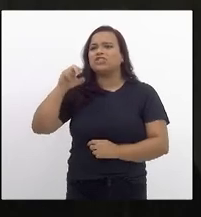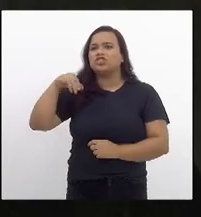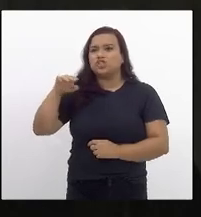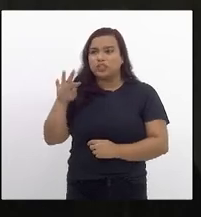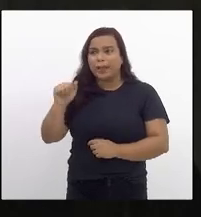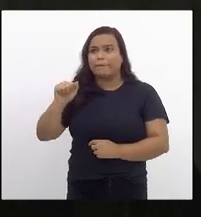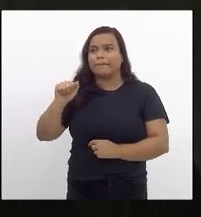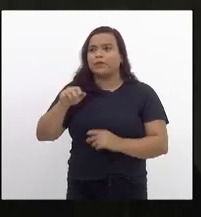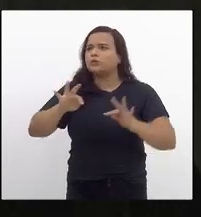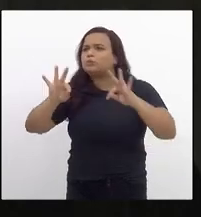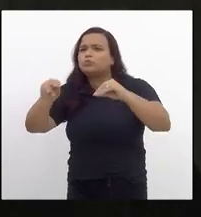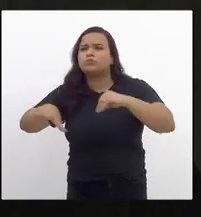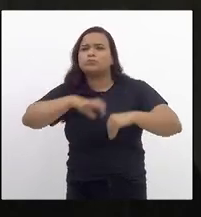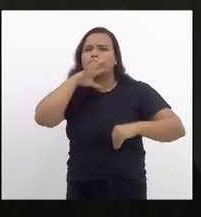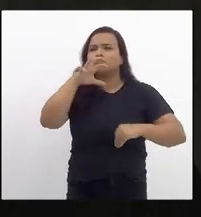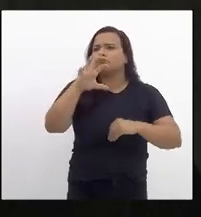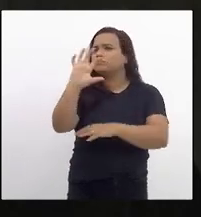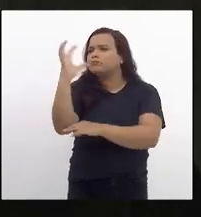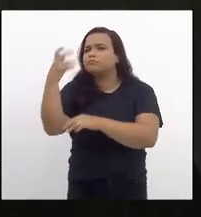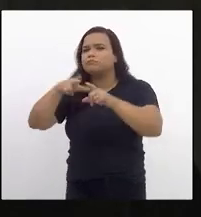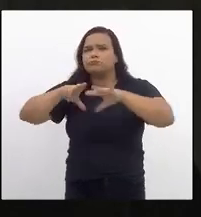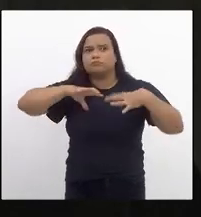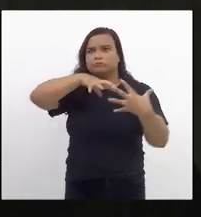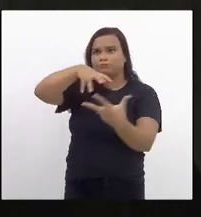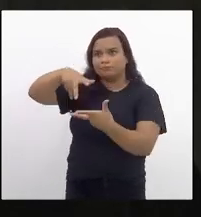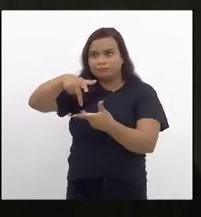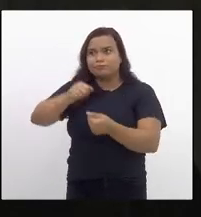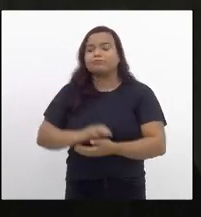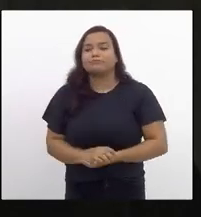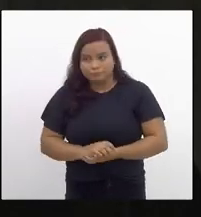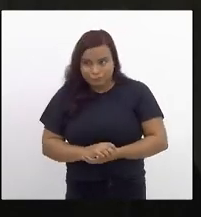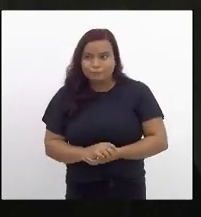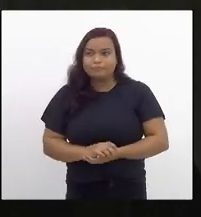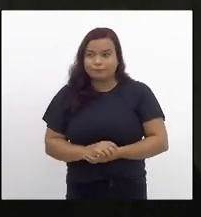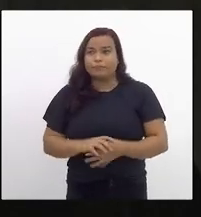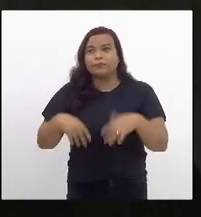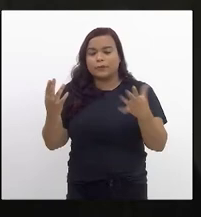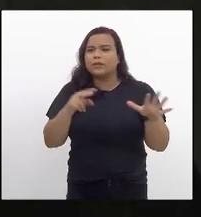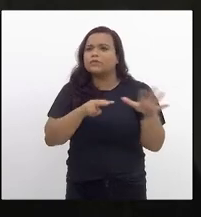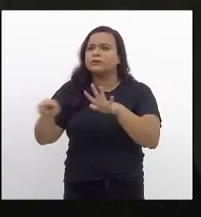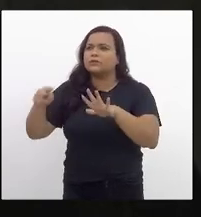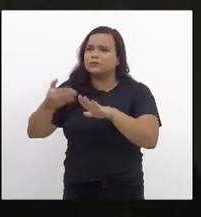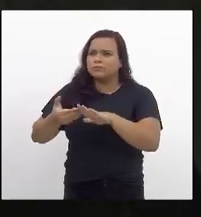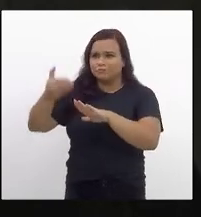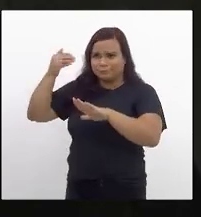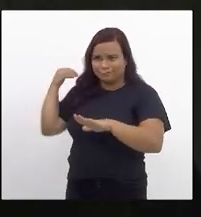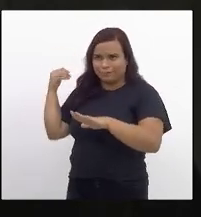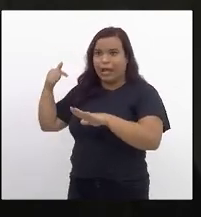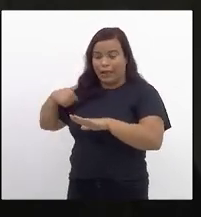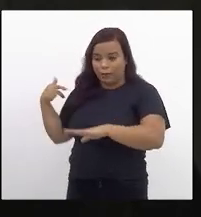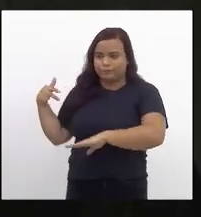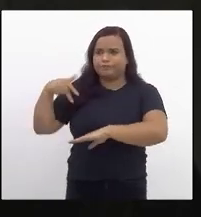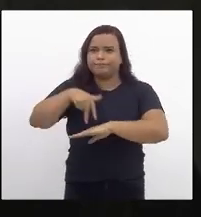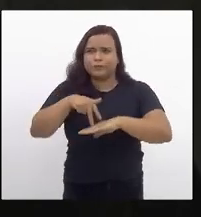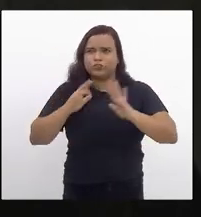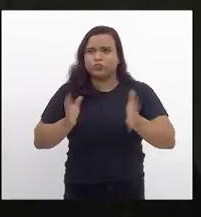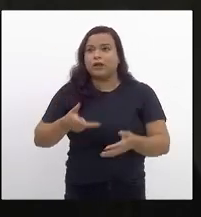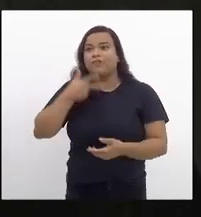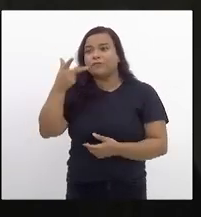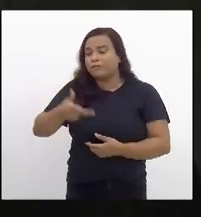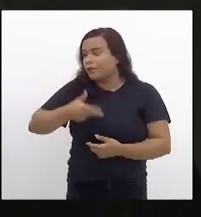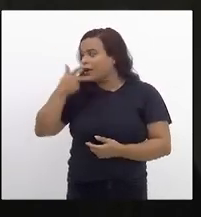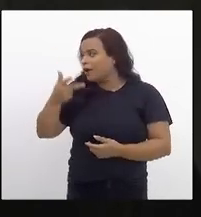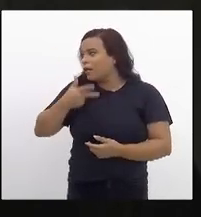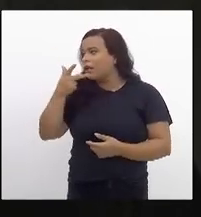é na semana anterior eu vim a esta Tribuna para falar justamente